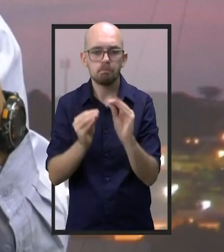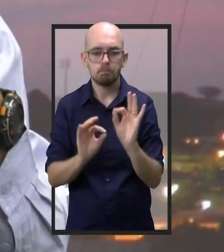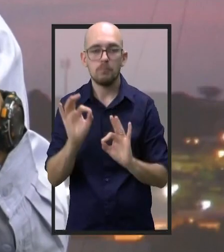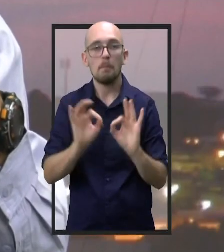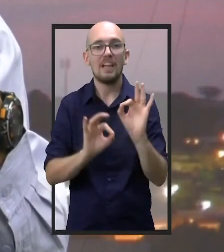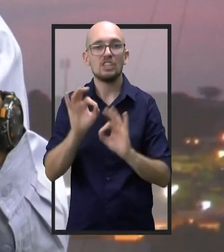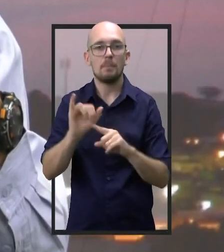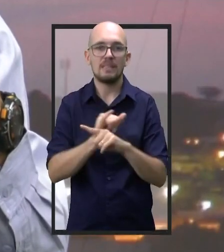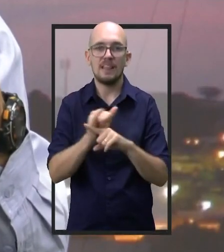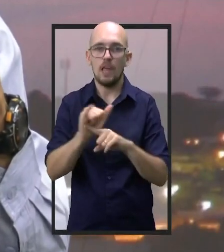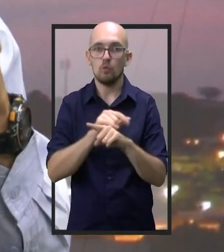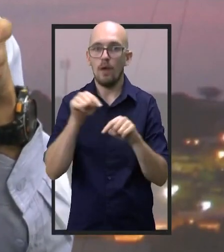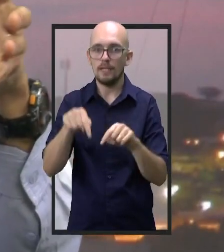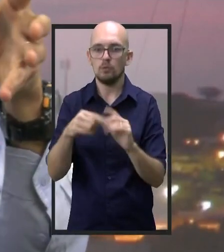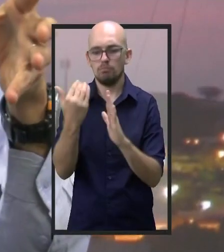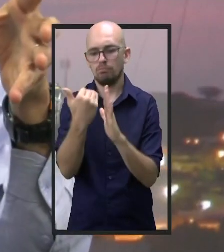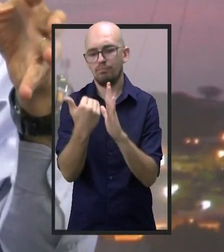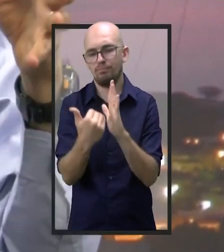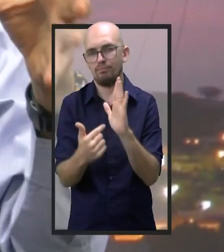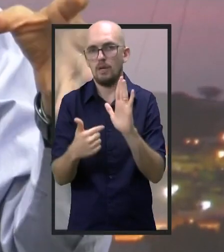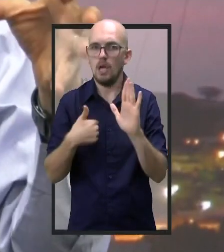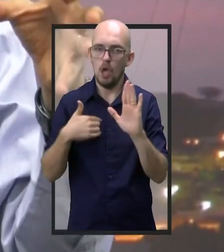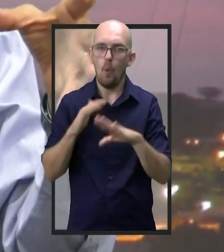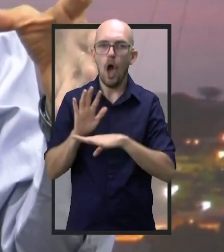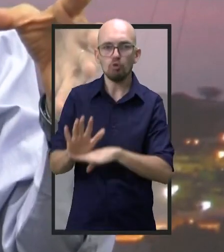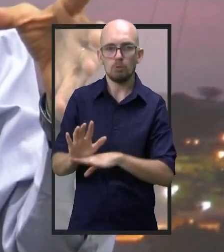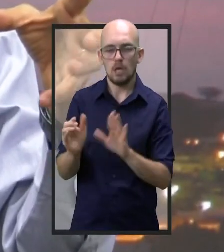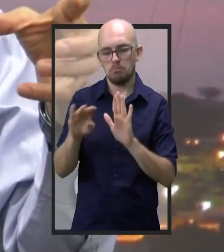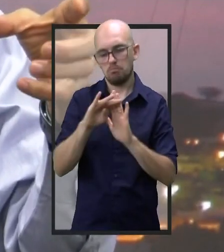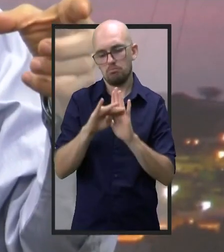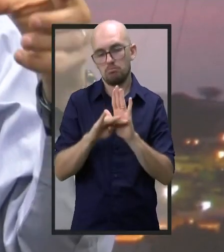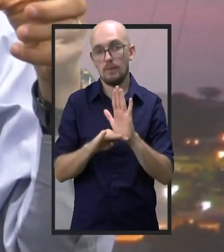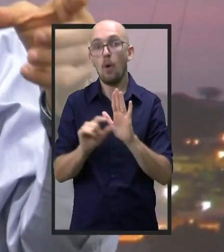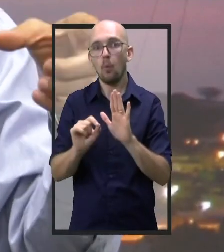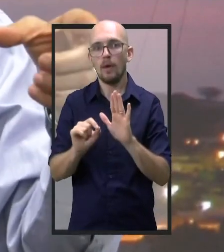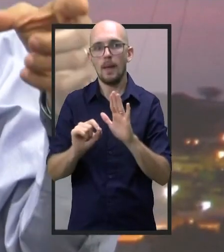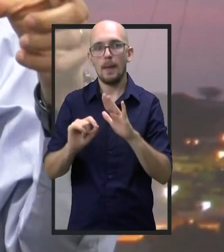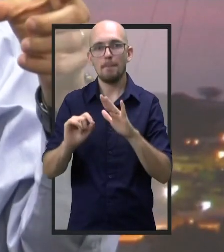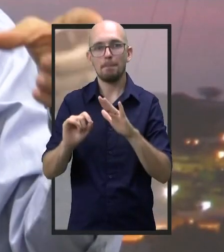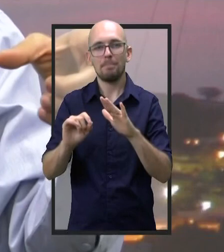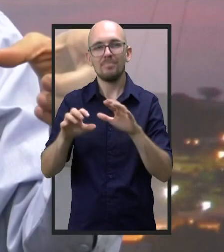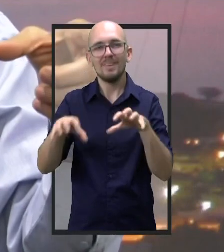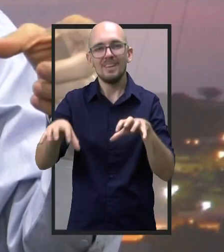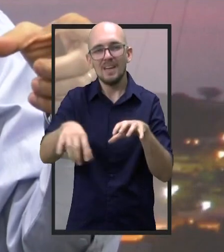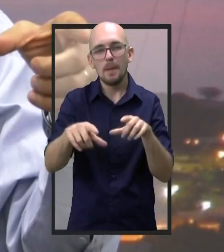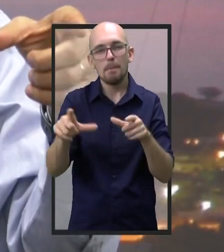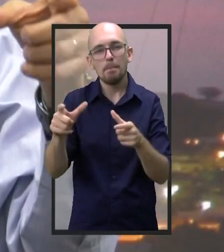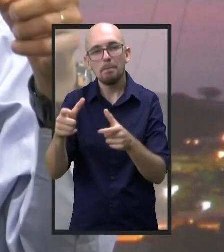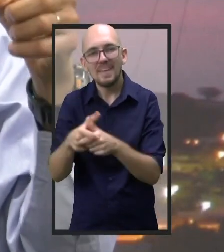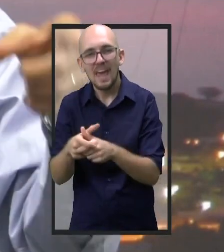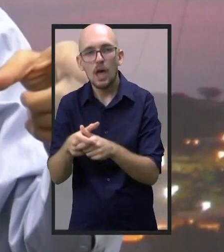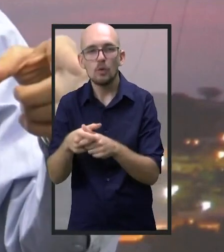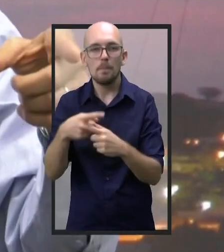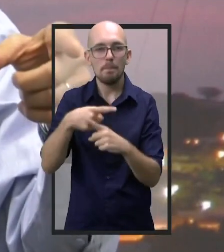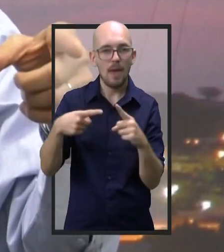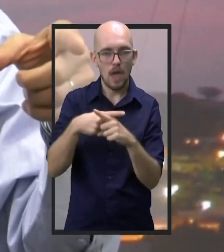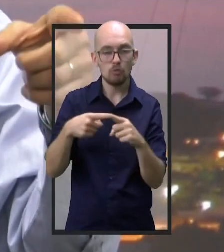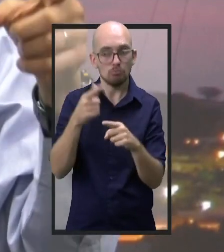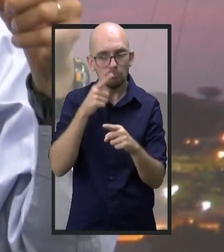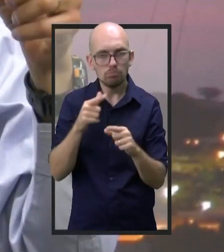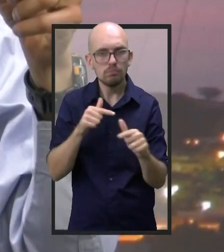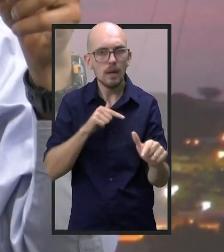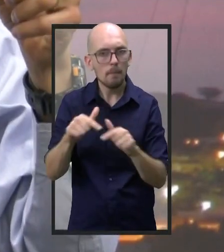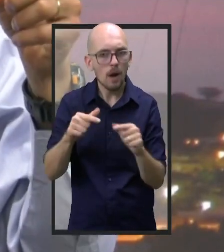E dentro do planejamento estratégico, esse pequeno e médio produtor, você dá chance para ele permanecer no seu